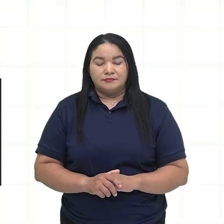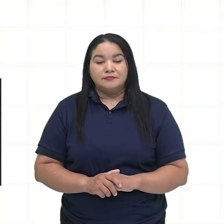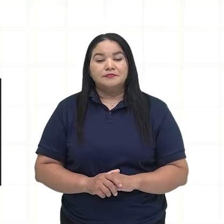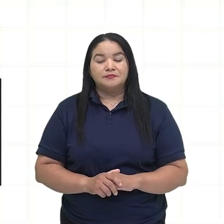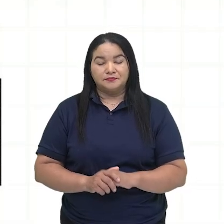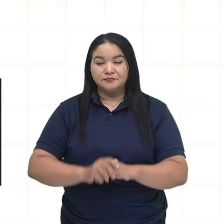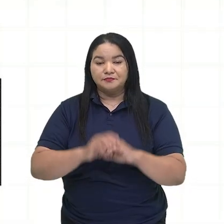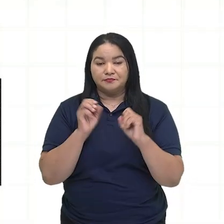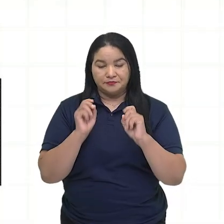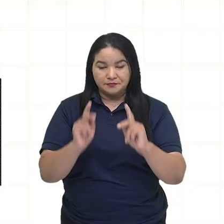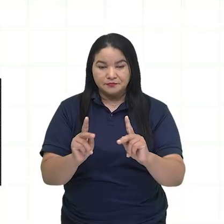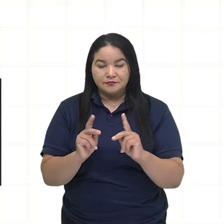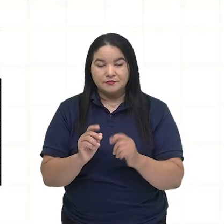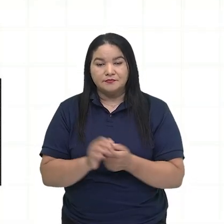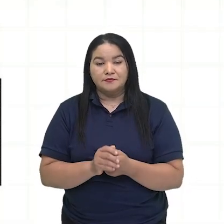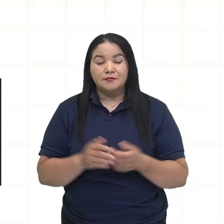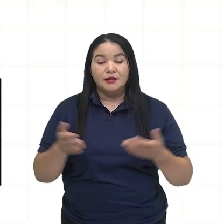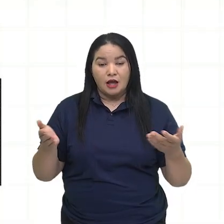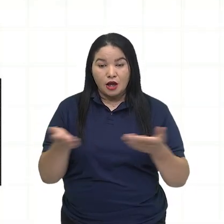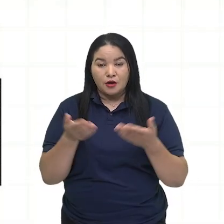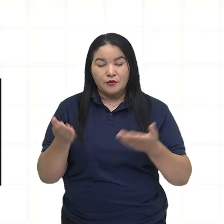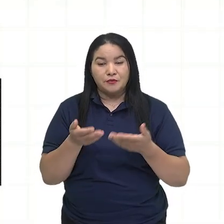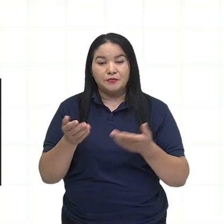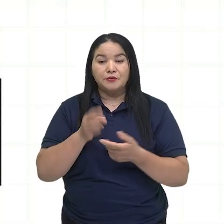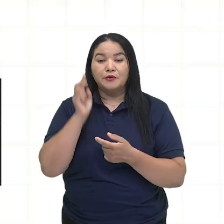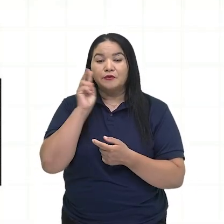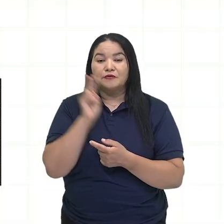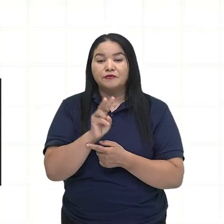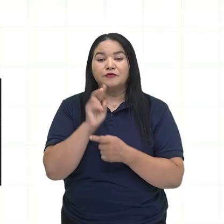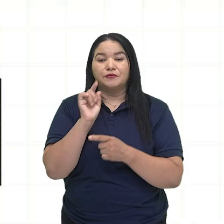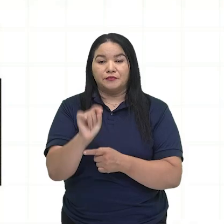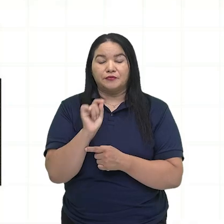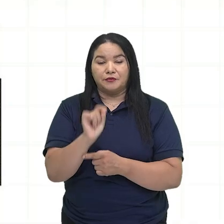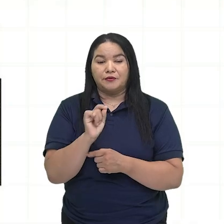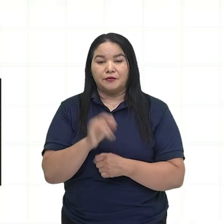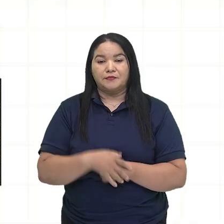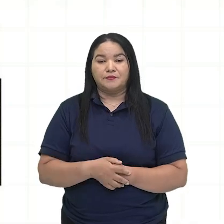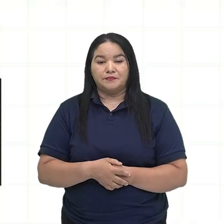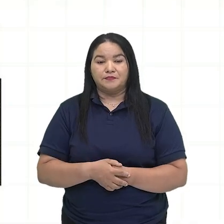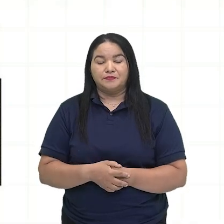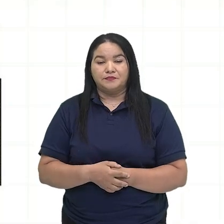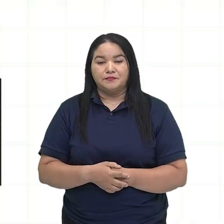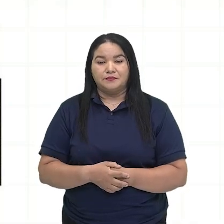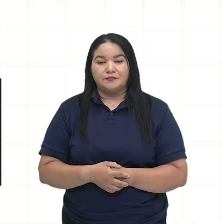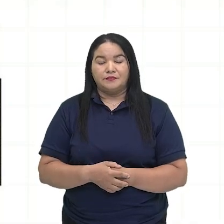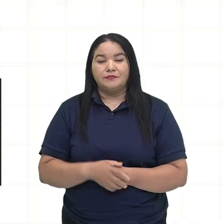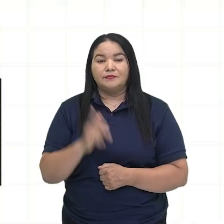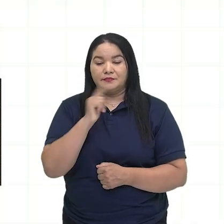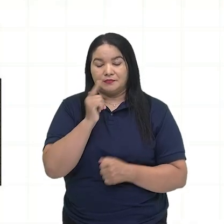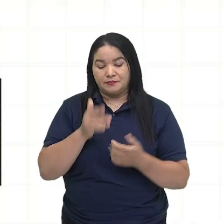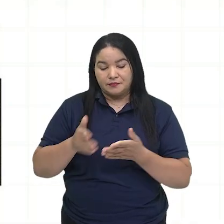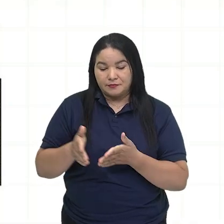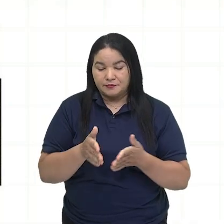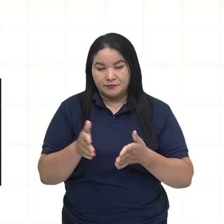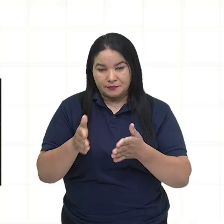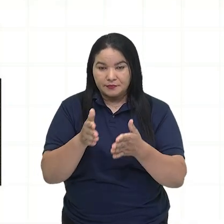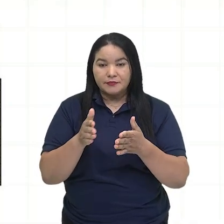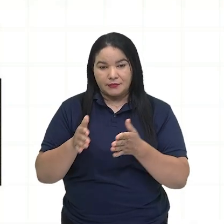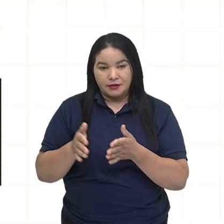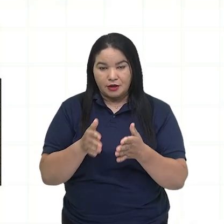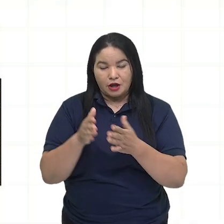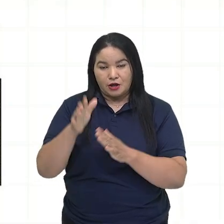Então, muito bem. E agora, né, nós vamos ver que a nossa bacia amazônica, ela